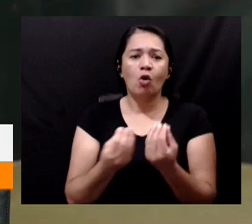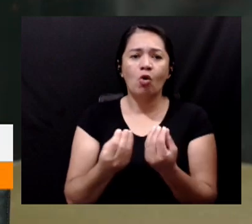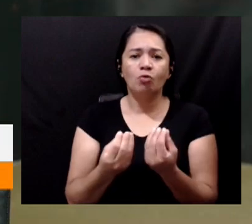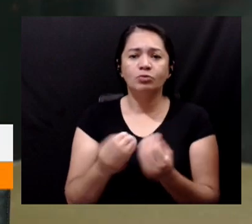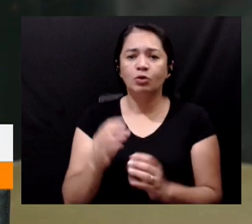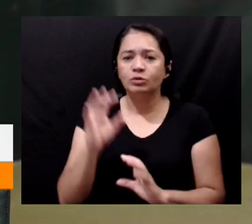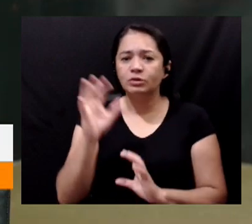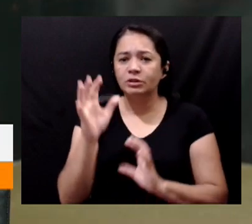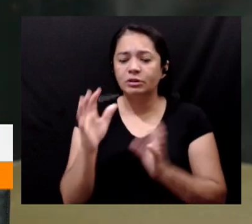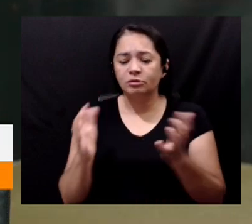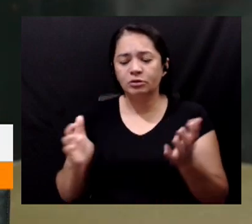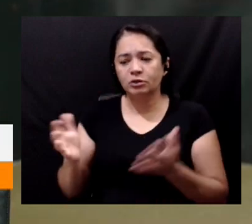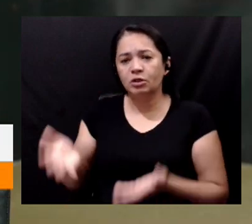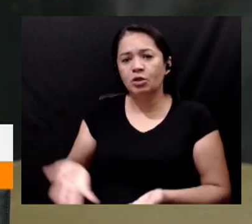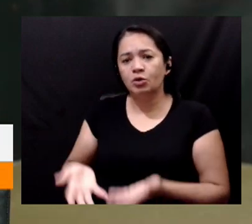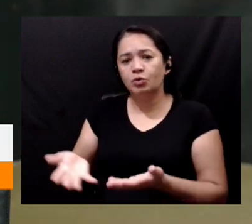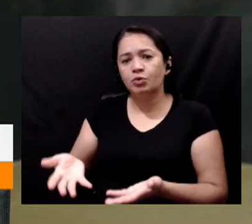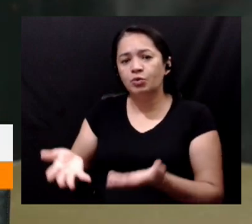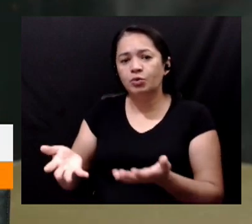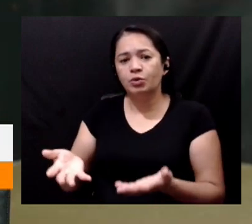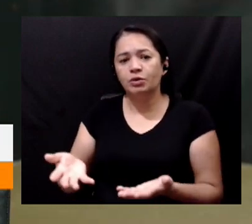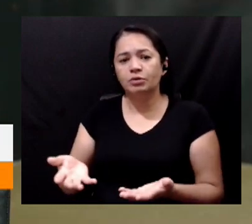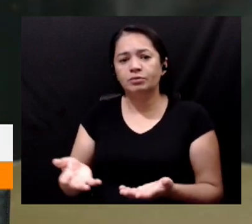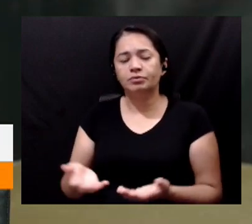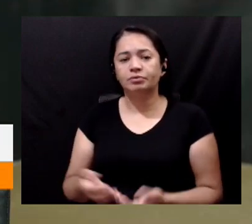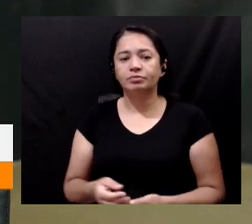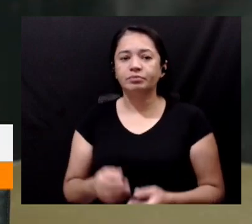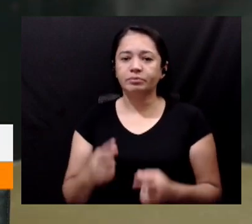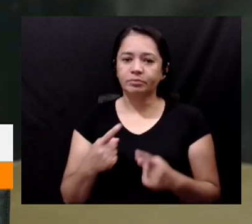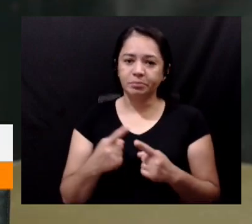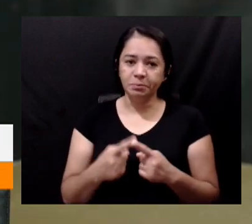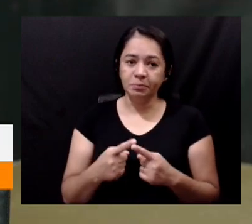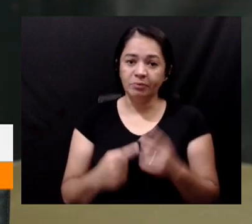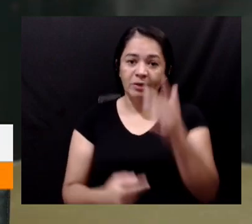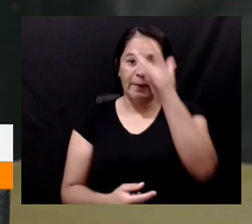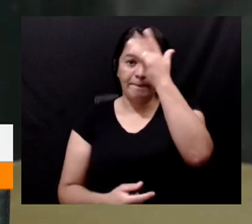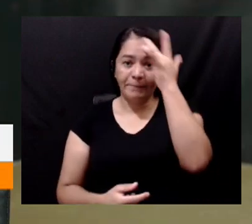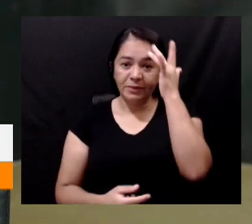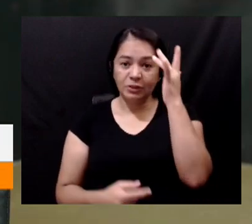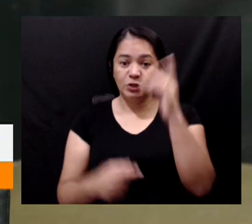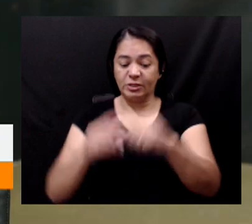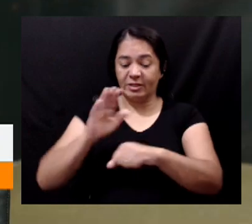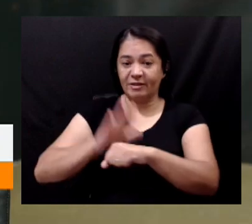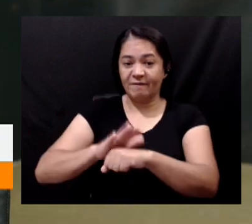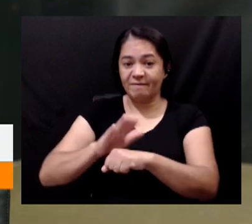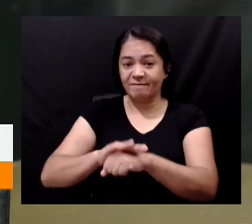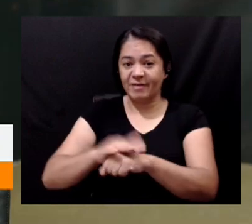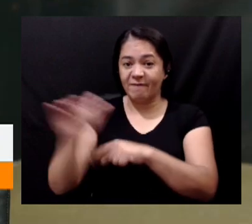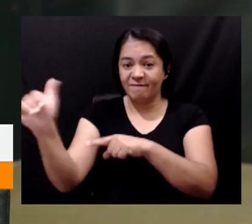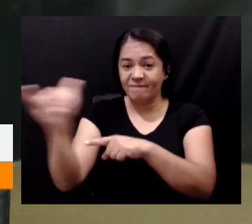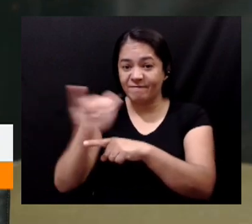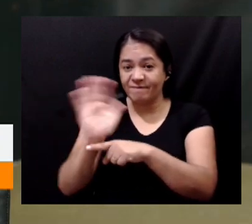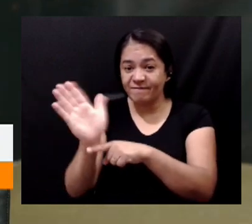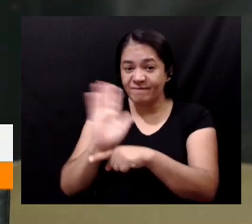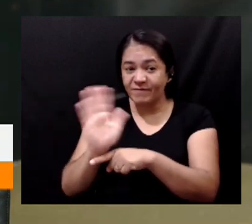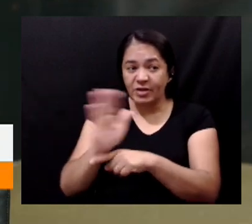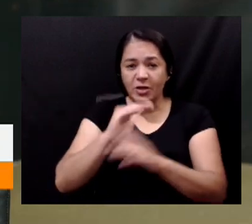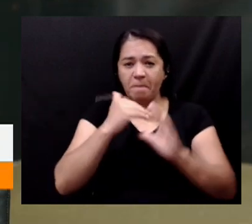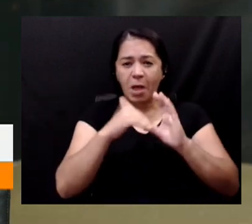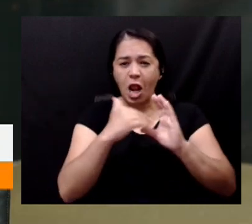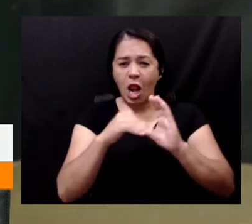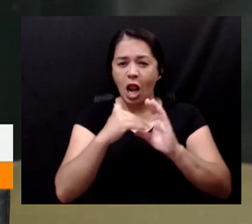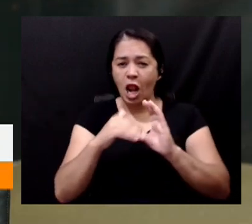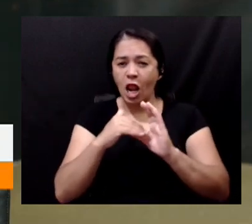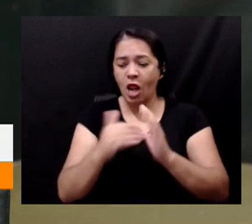incentivo, né? Porque a gente fala que tem pessoas que criam vídeos, que distribuem vídeos na rede, incentivando